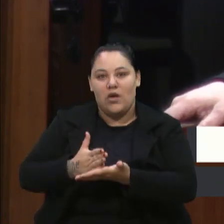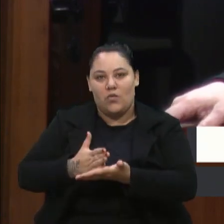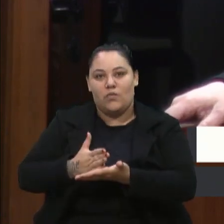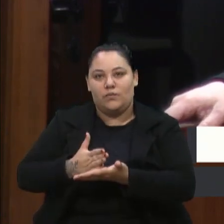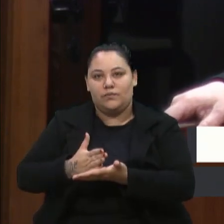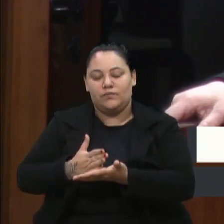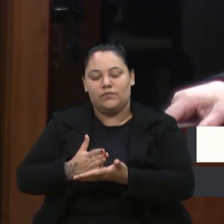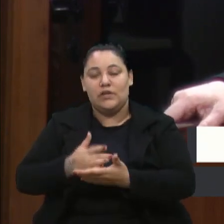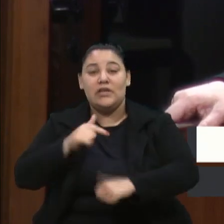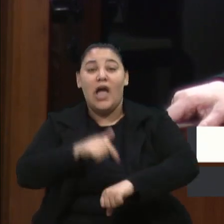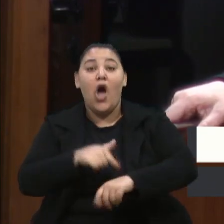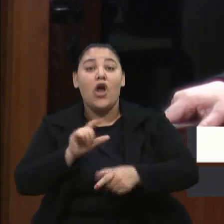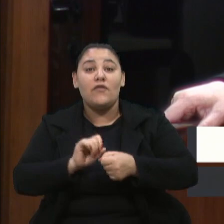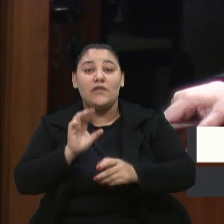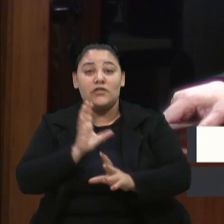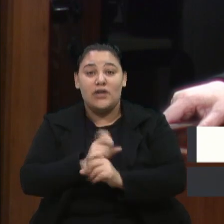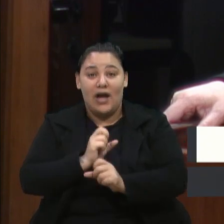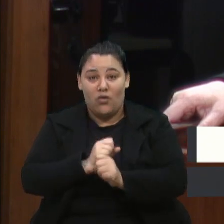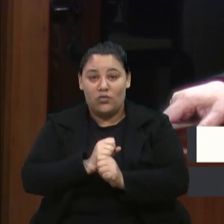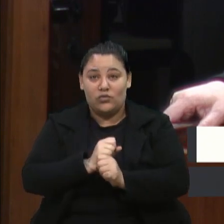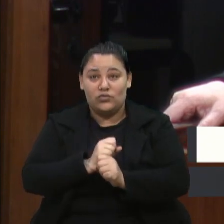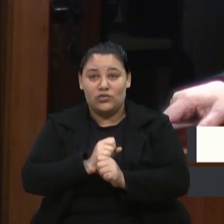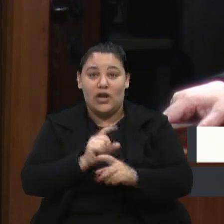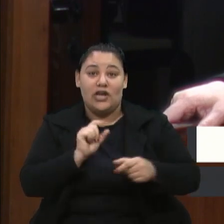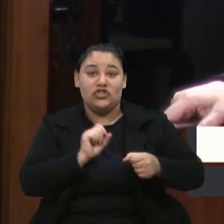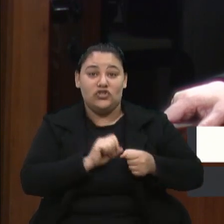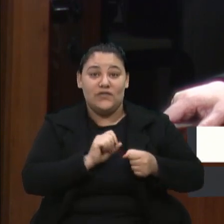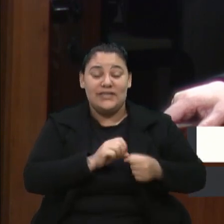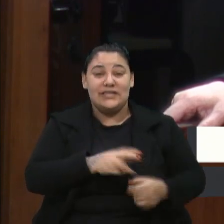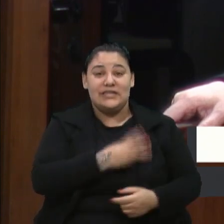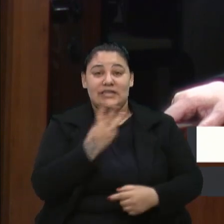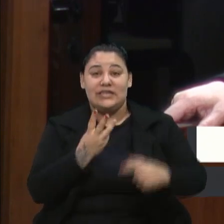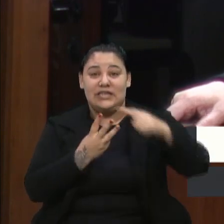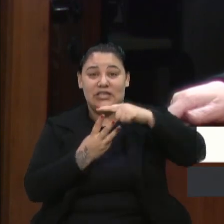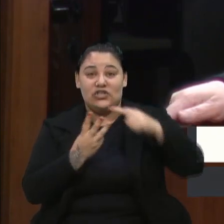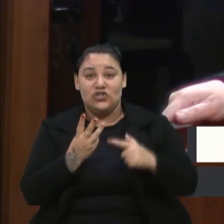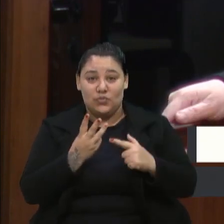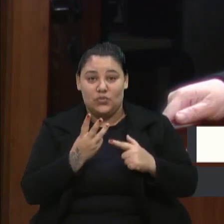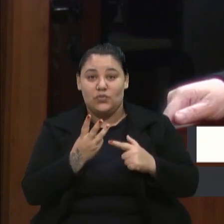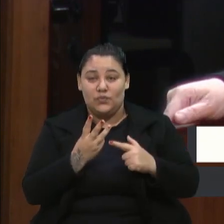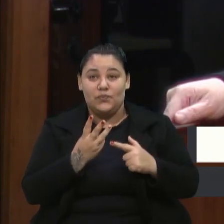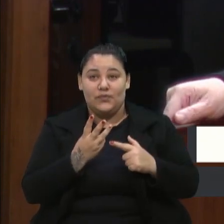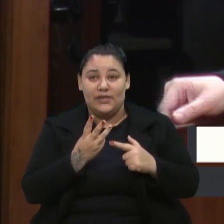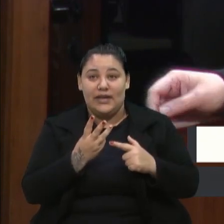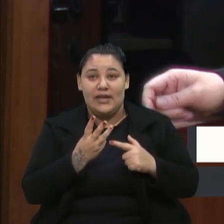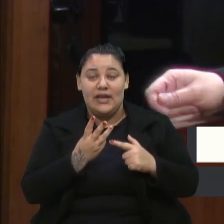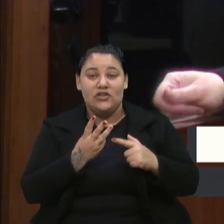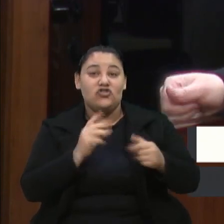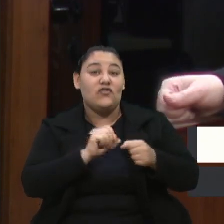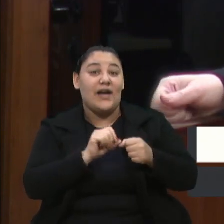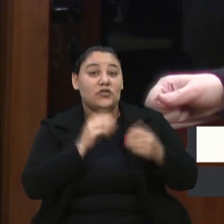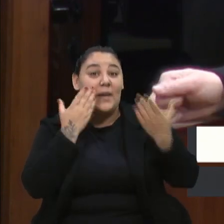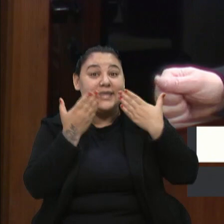faz cálculo arrojado, moderado ou conservador. Eu estou sendo aqui conservador, poderia ser muito